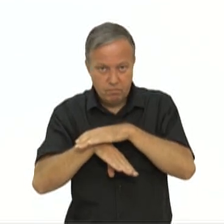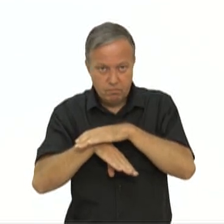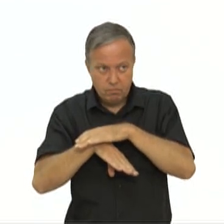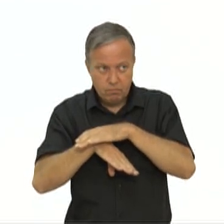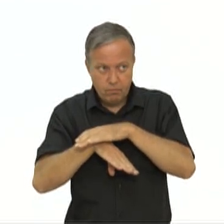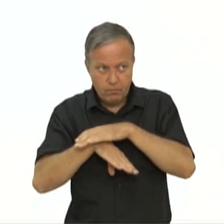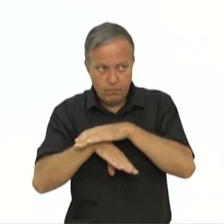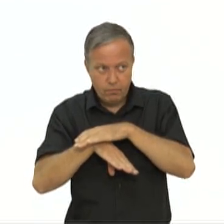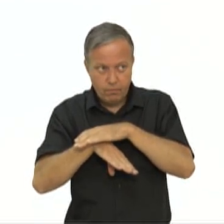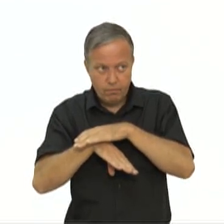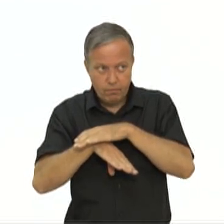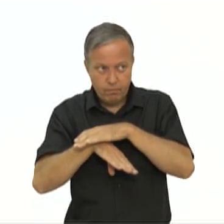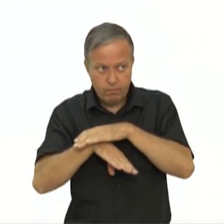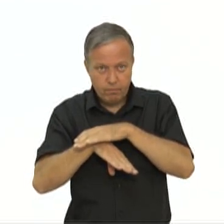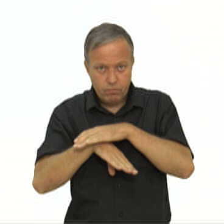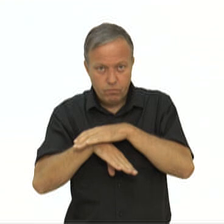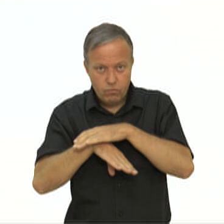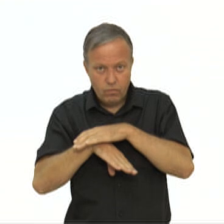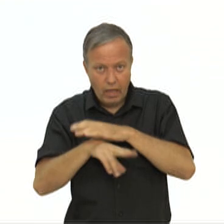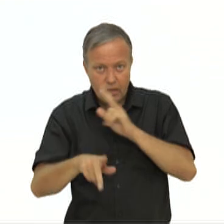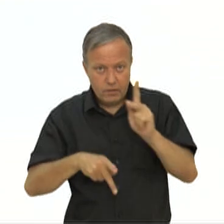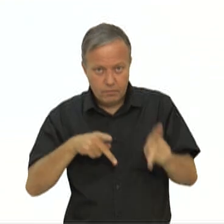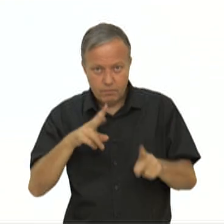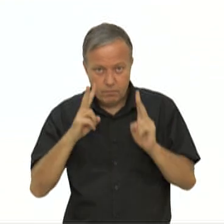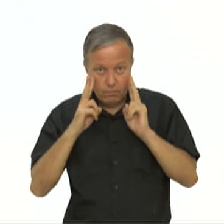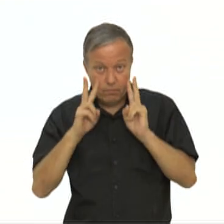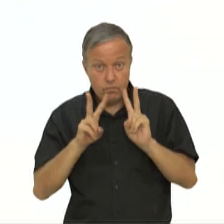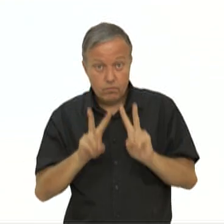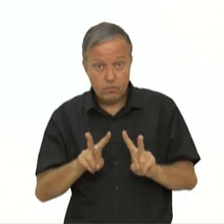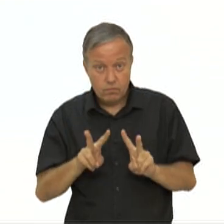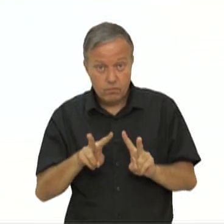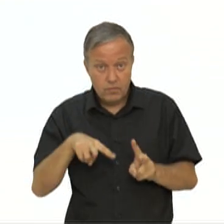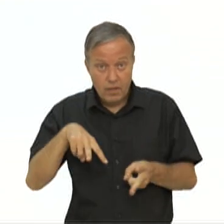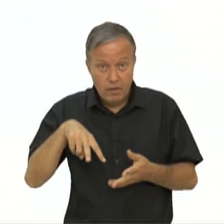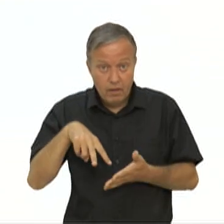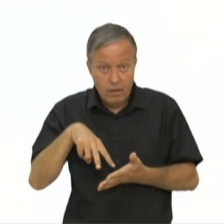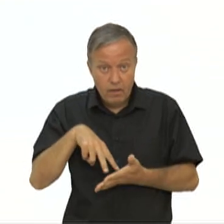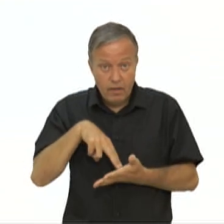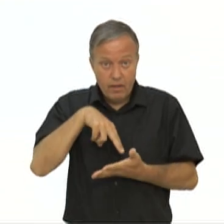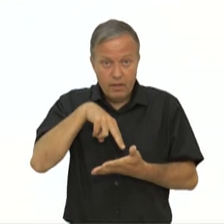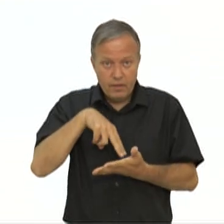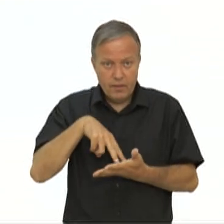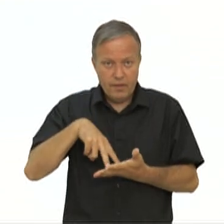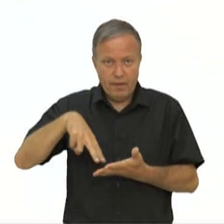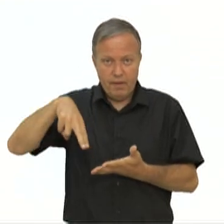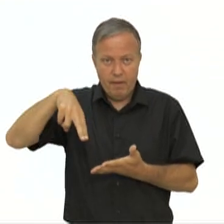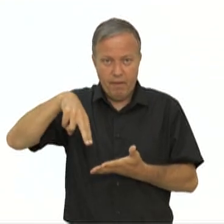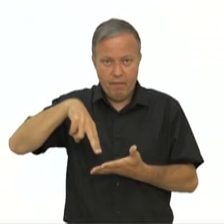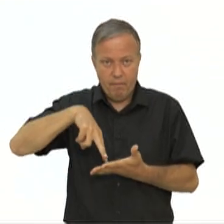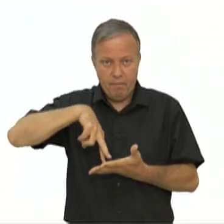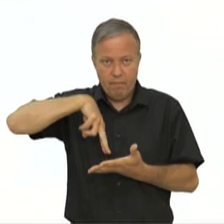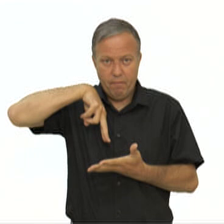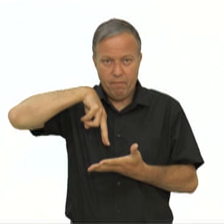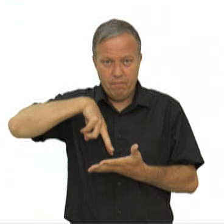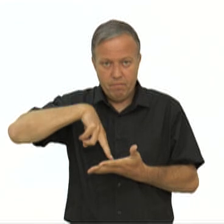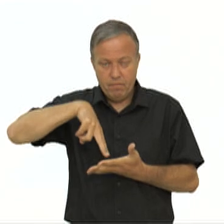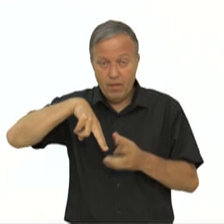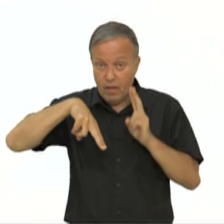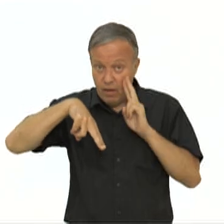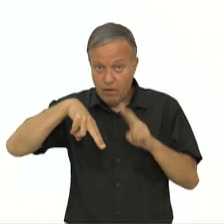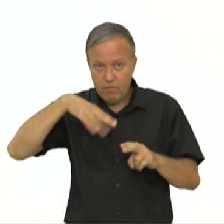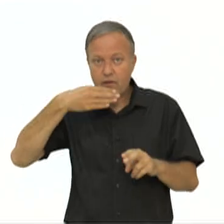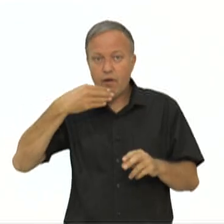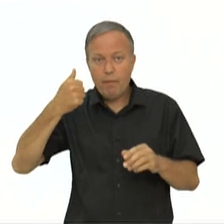daí o público poderia acompanhar mais os passos que a bailarina estava dando.